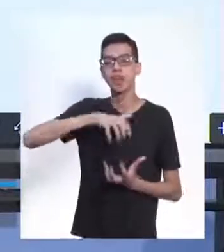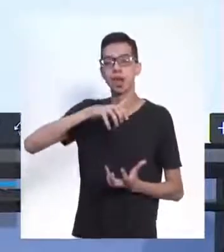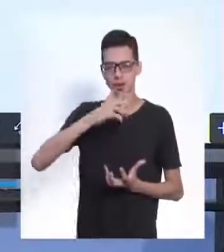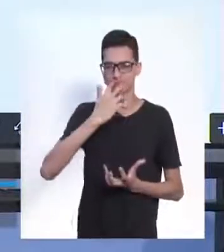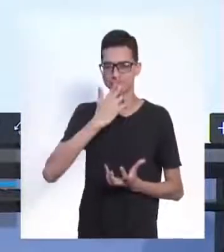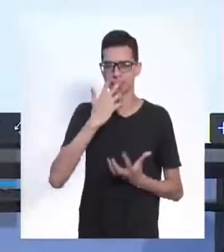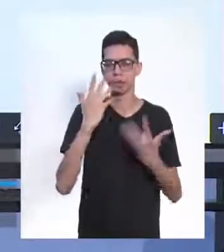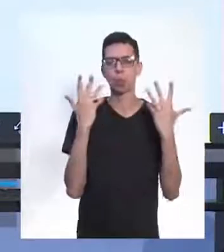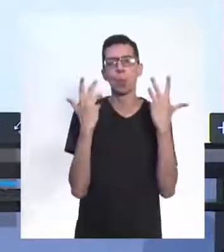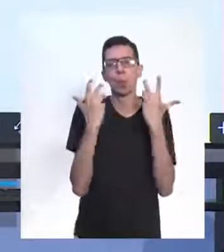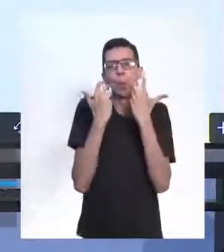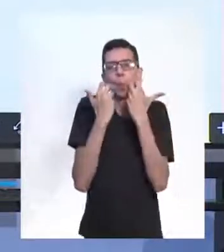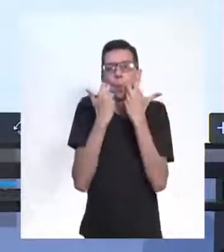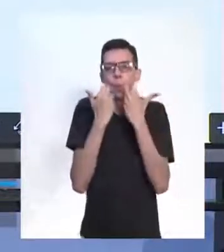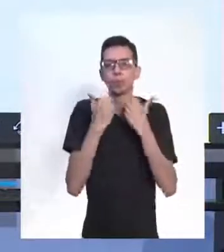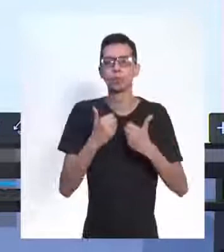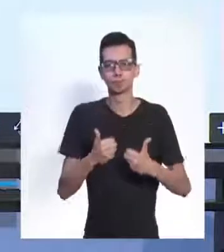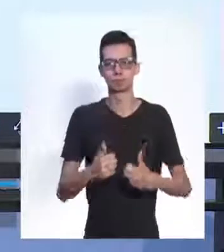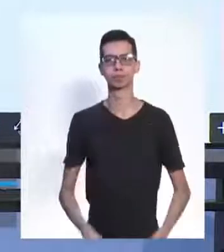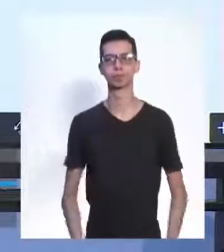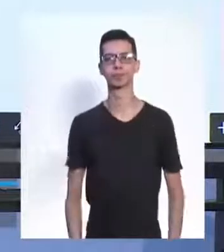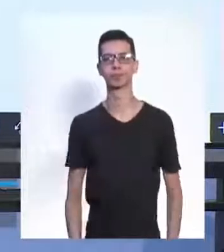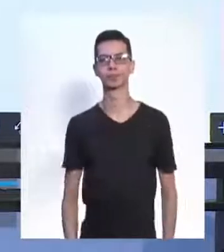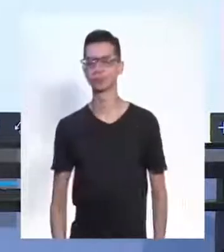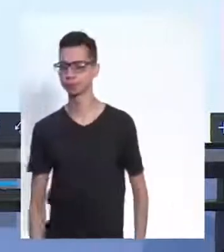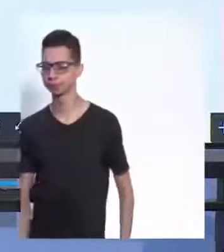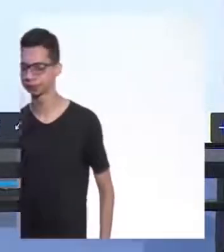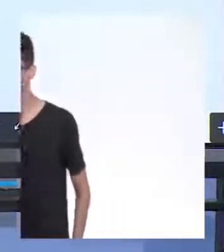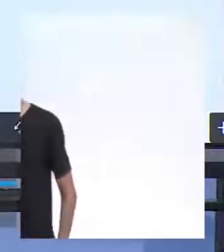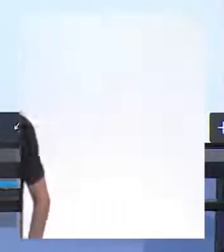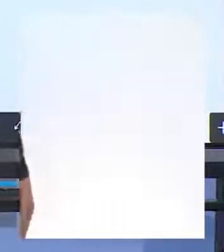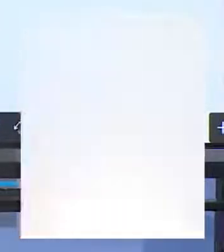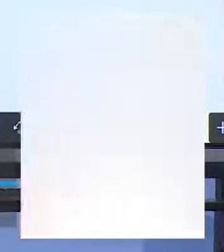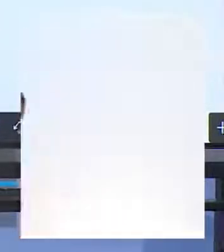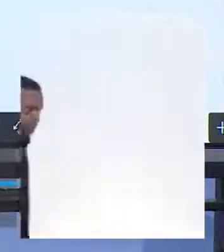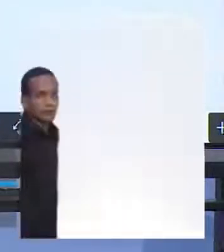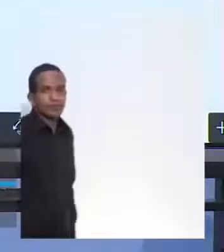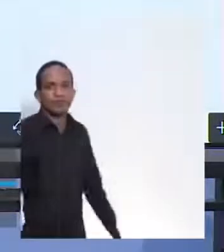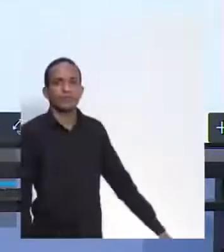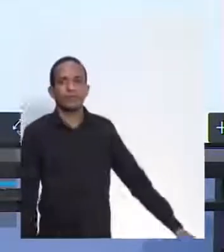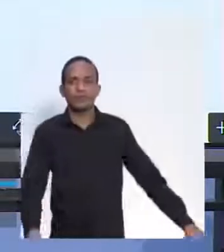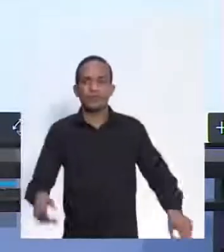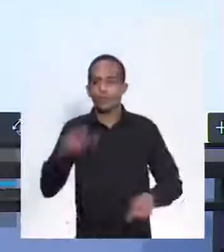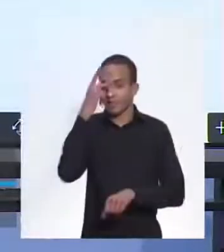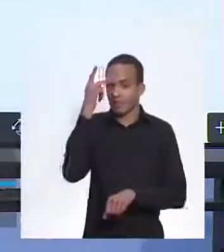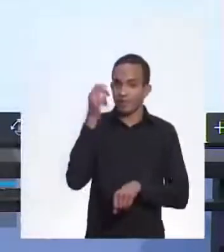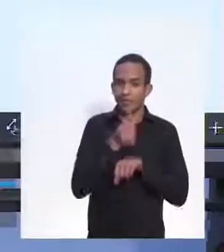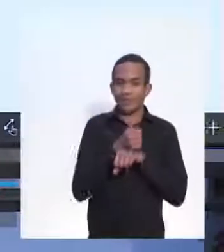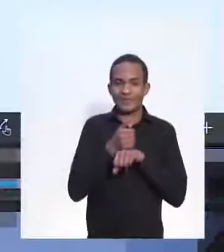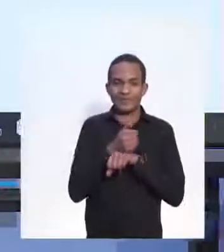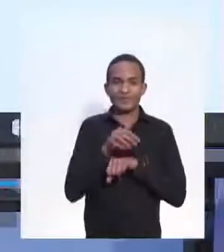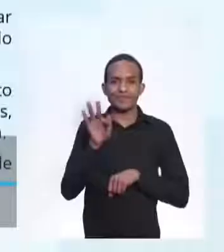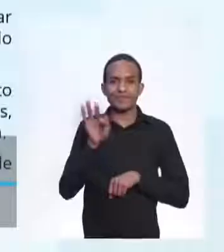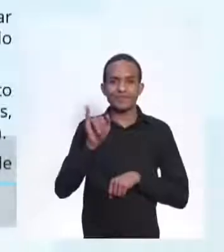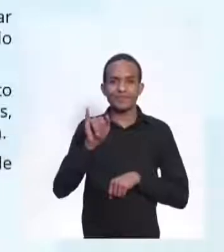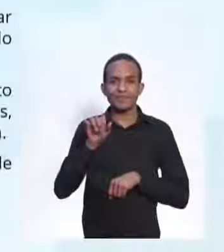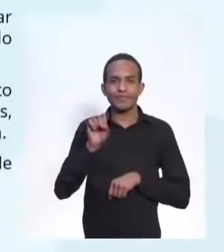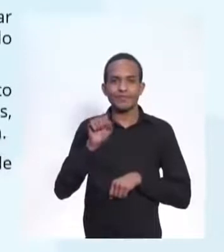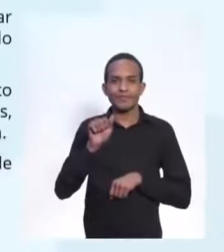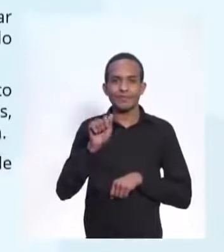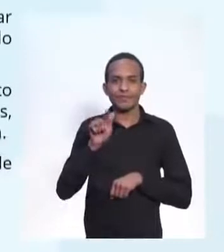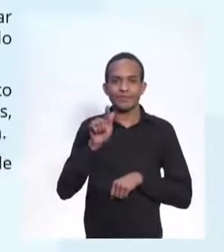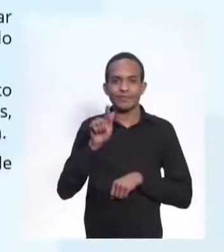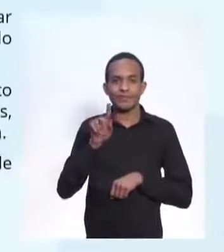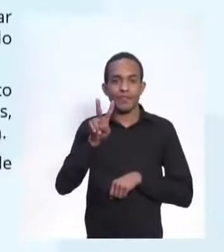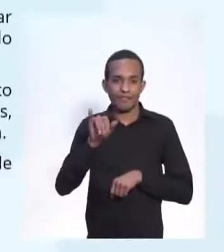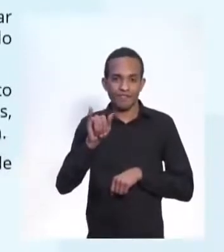técnica é o visagismo. O profissional do visagismo é o profissional que faz essa caracterização. Então, esse termo foi criado